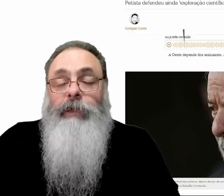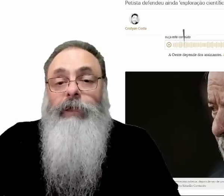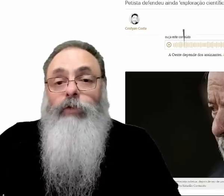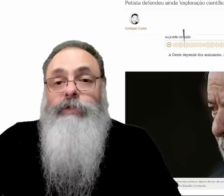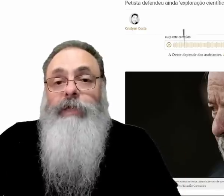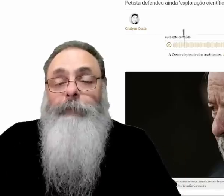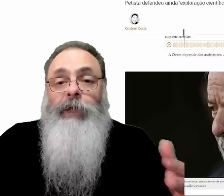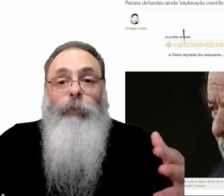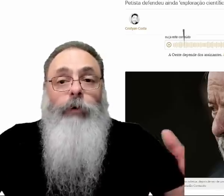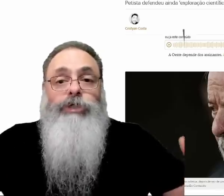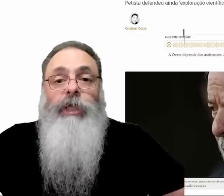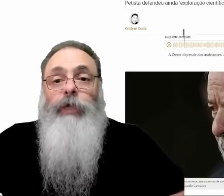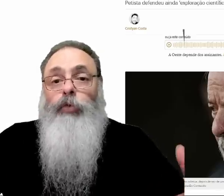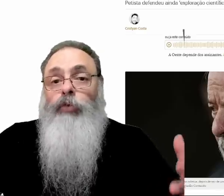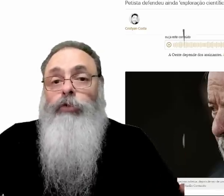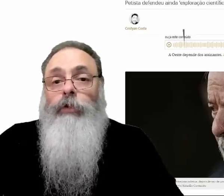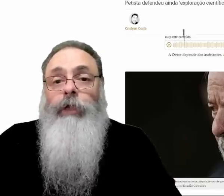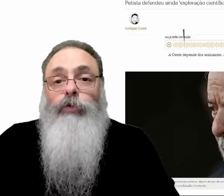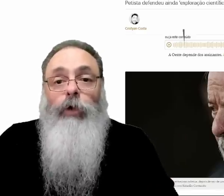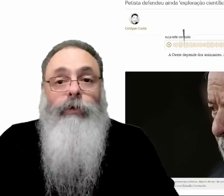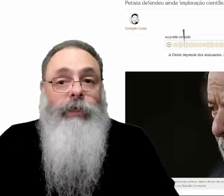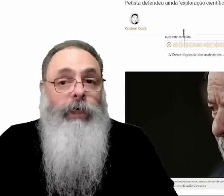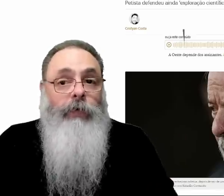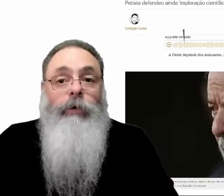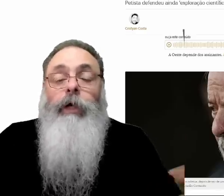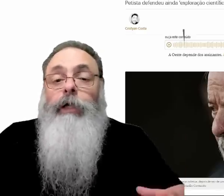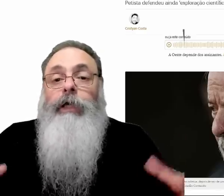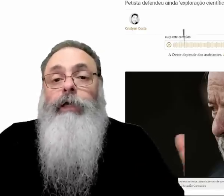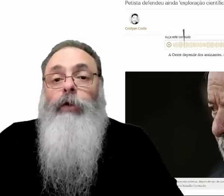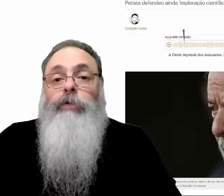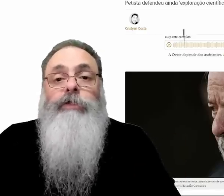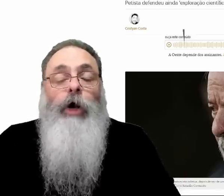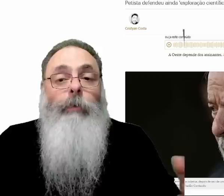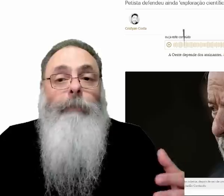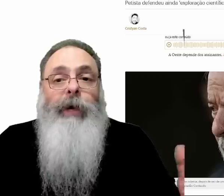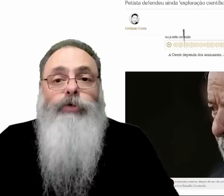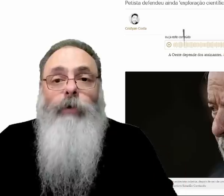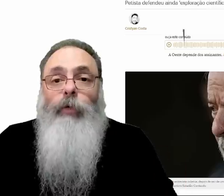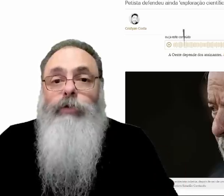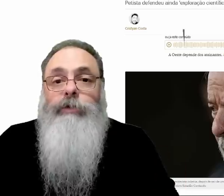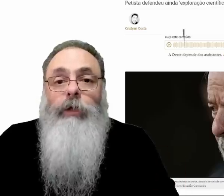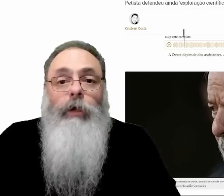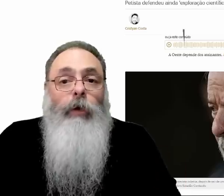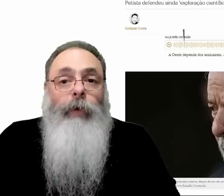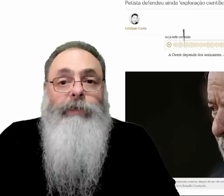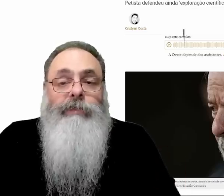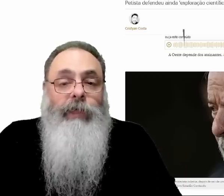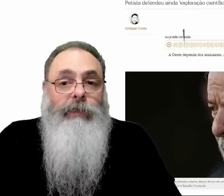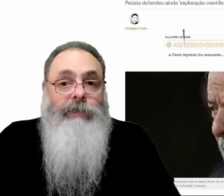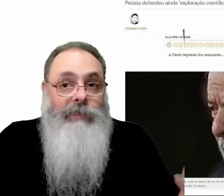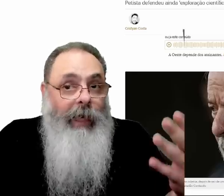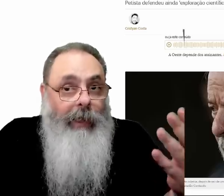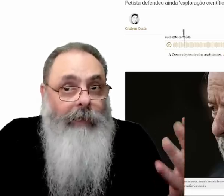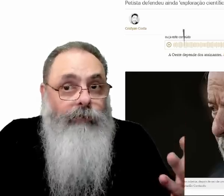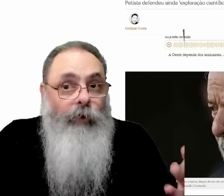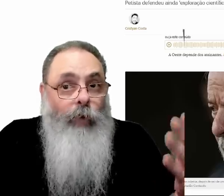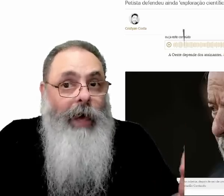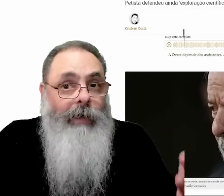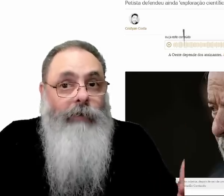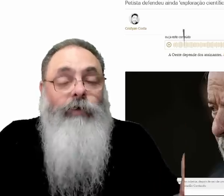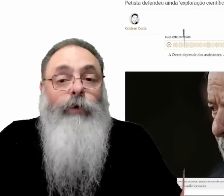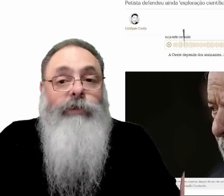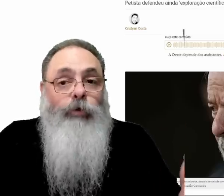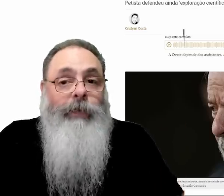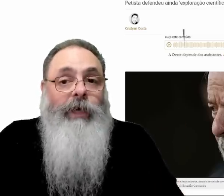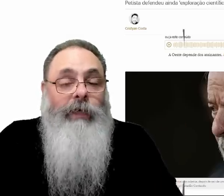lenhas que tem que negociar porque não pode querer tudo do território ucraniano tem que negociar uma parte com a Rússia Uai se ele se ele foi